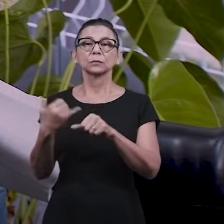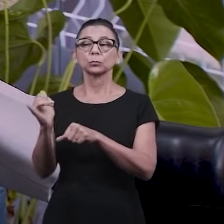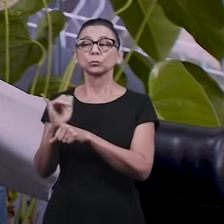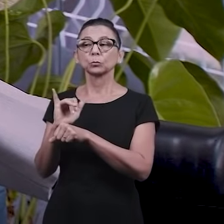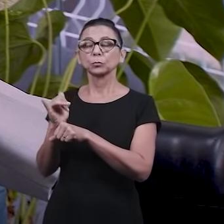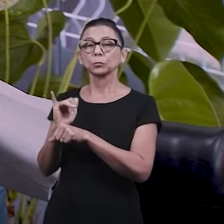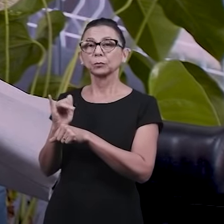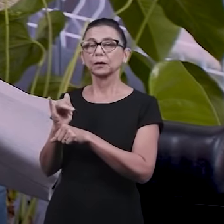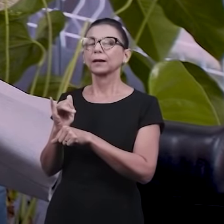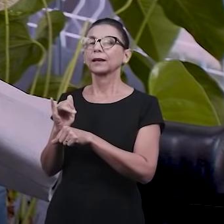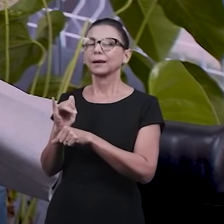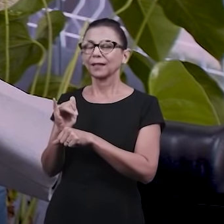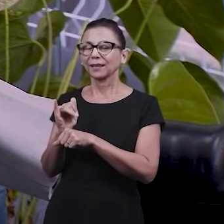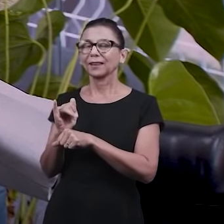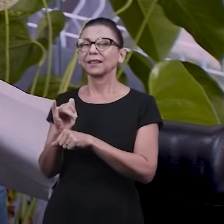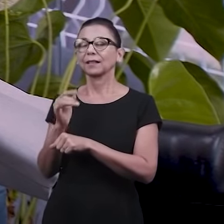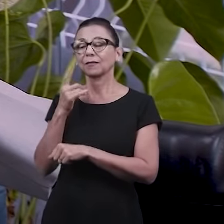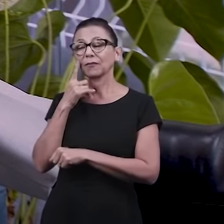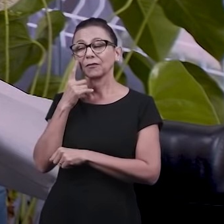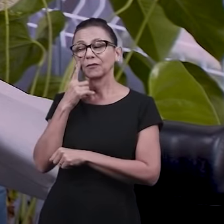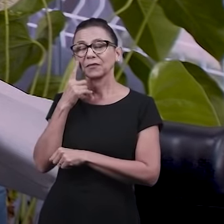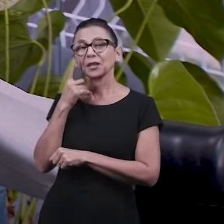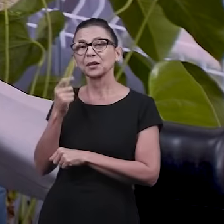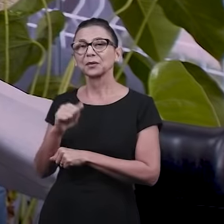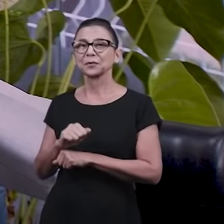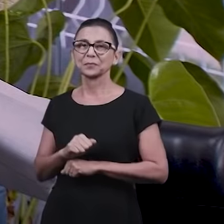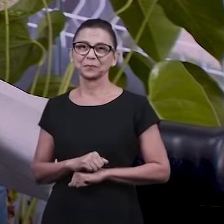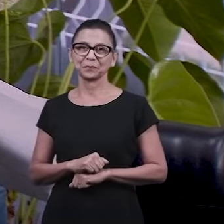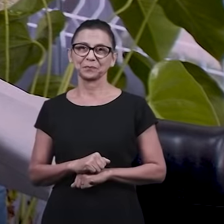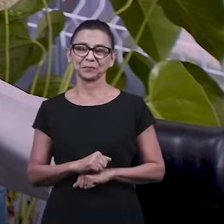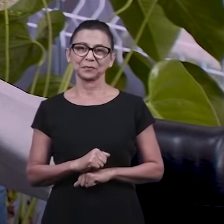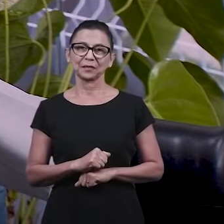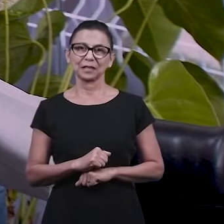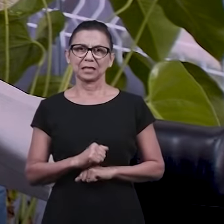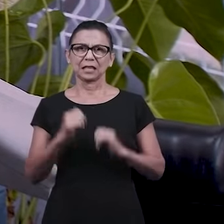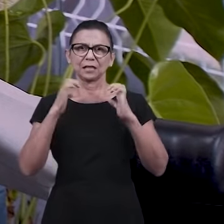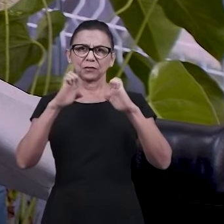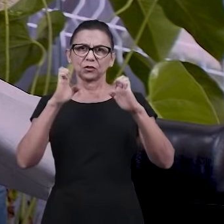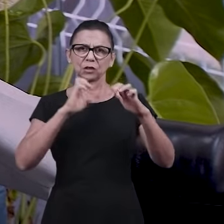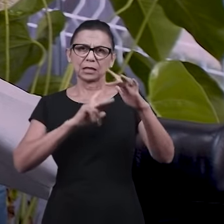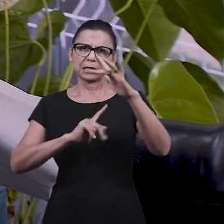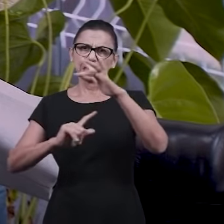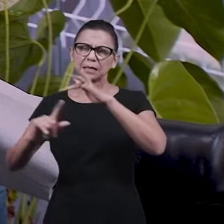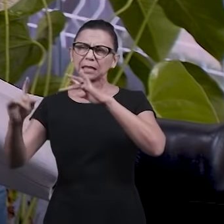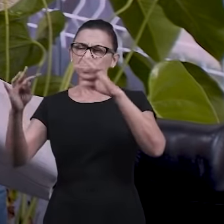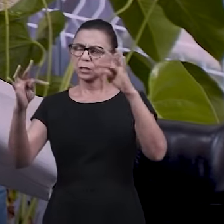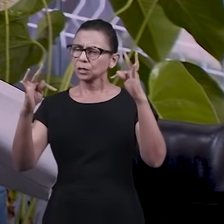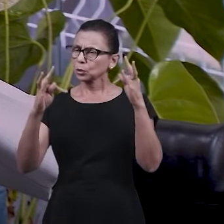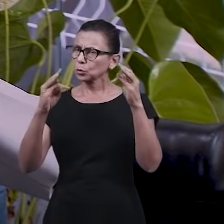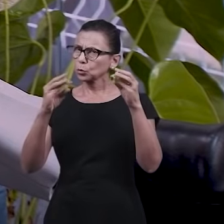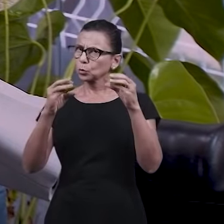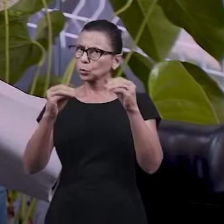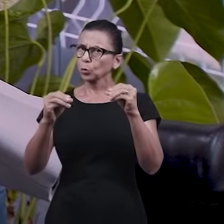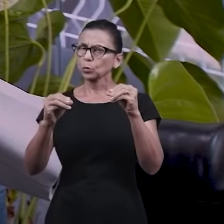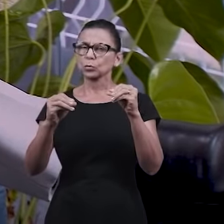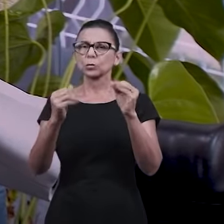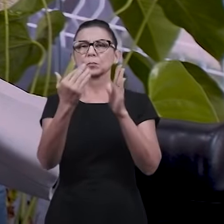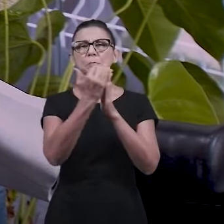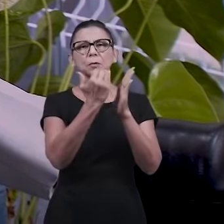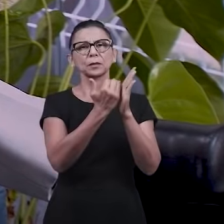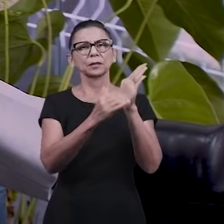YouTube, onde lá no canal você pode assistir a essa e a todas as edições anteriores do programa, além